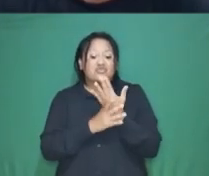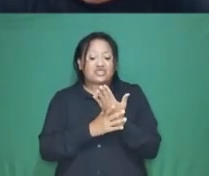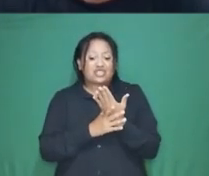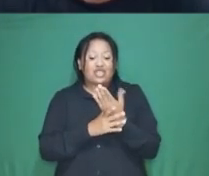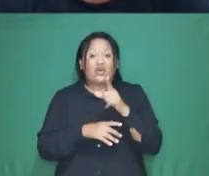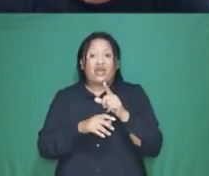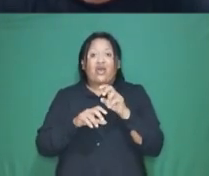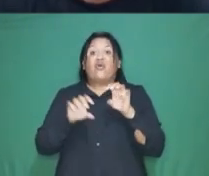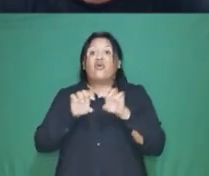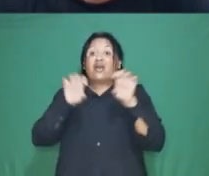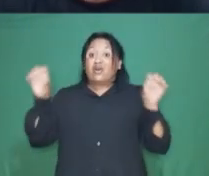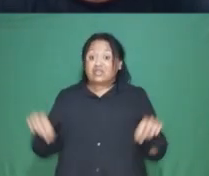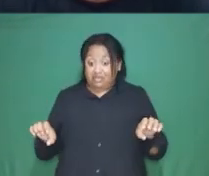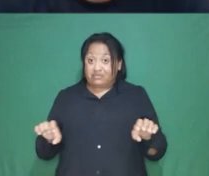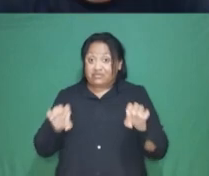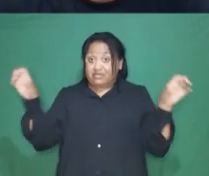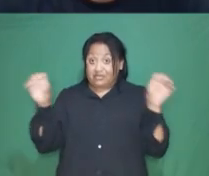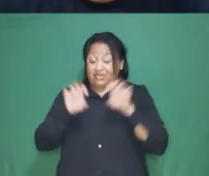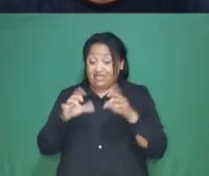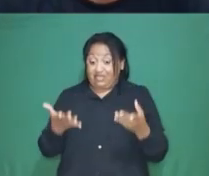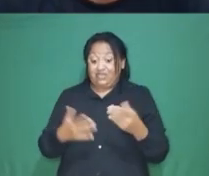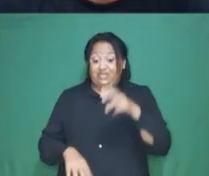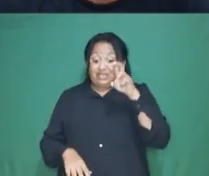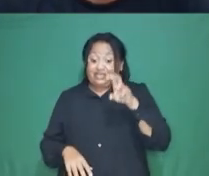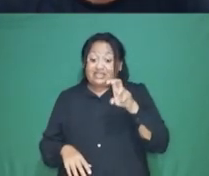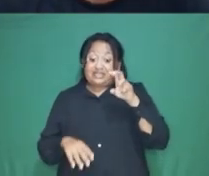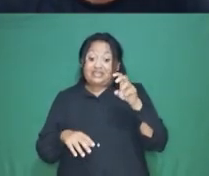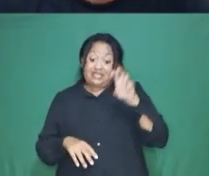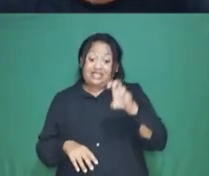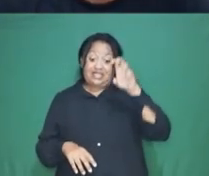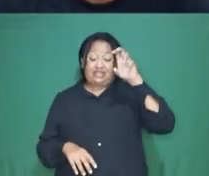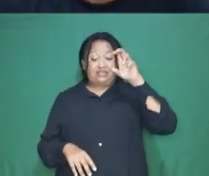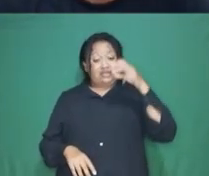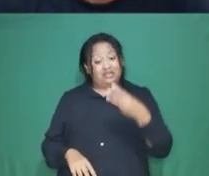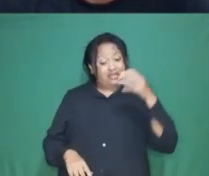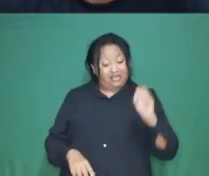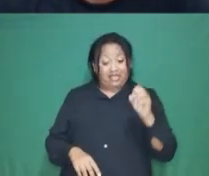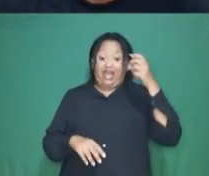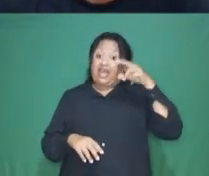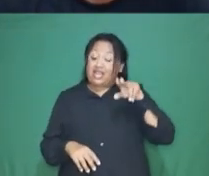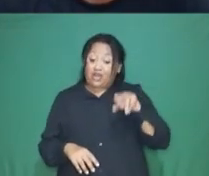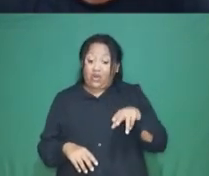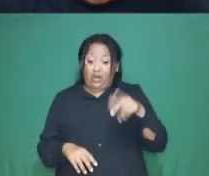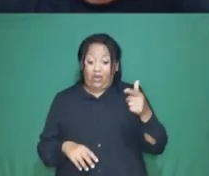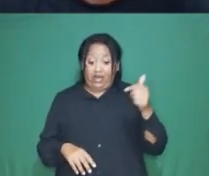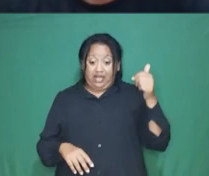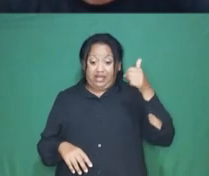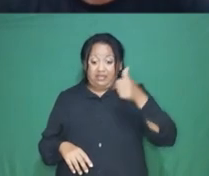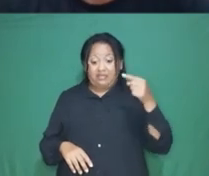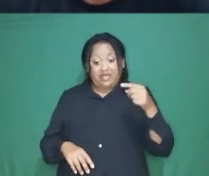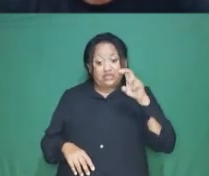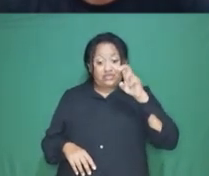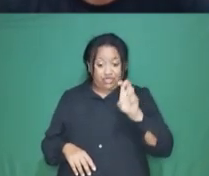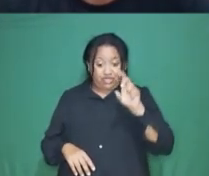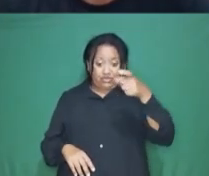uma equação do segundo grau onde nós temos 530 = -5x² + 500x